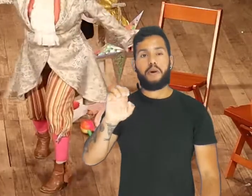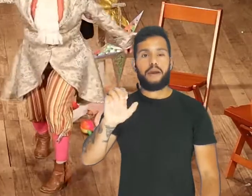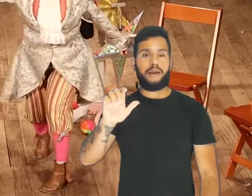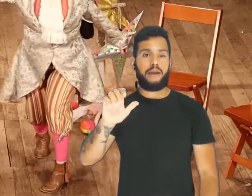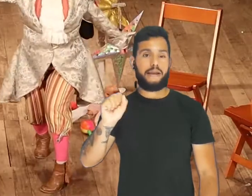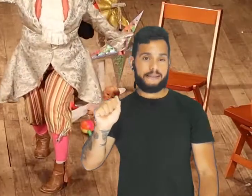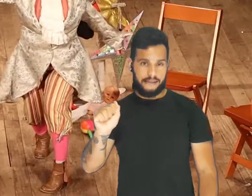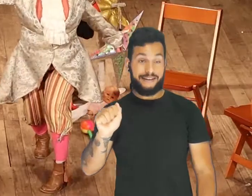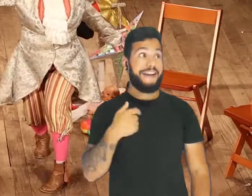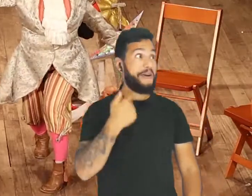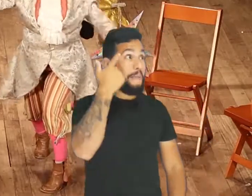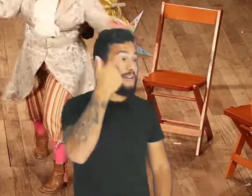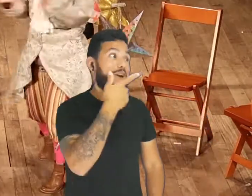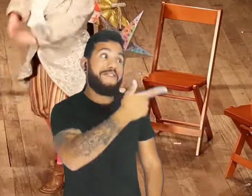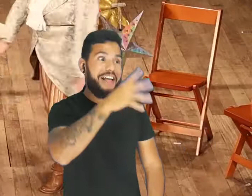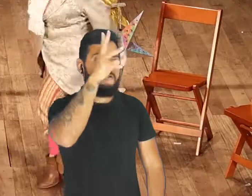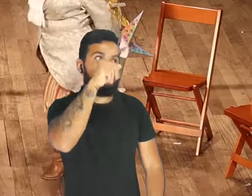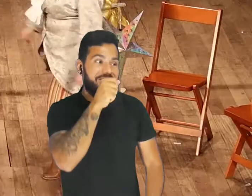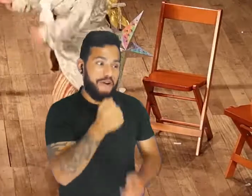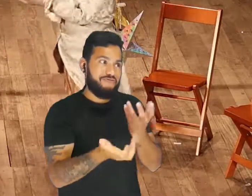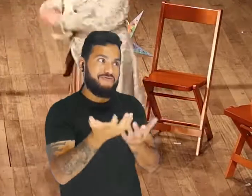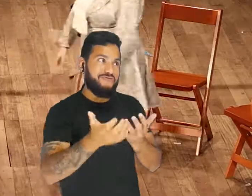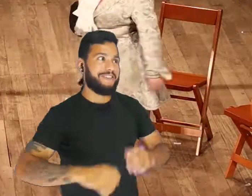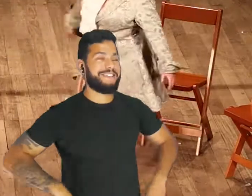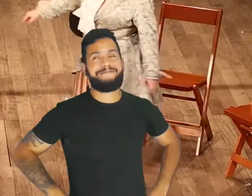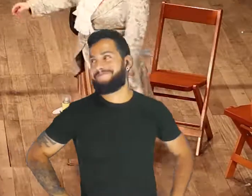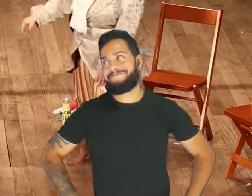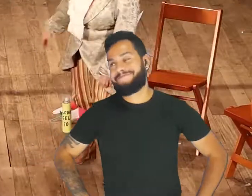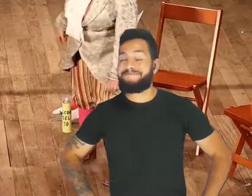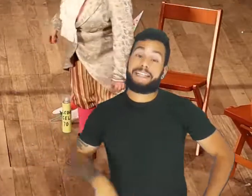figo. Framboesa. Isso. Ah, eu tentei falar frango assado.